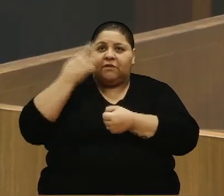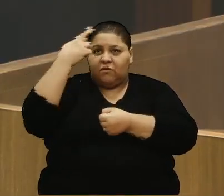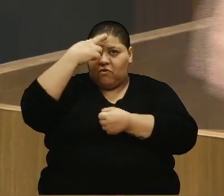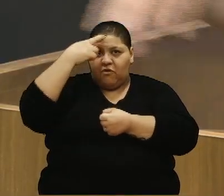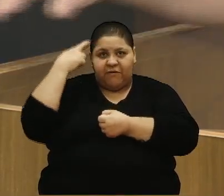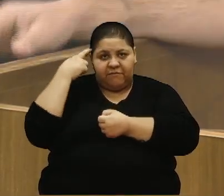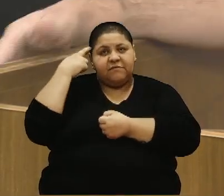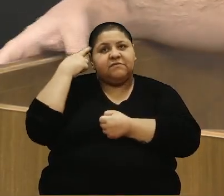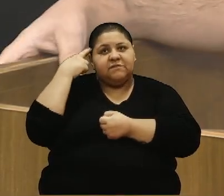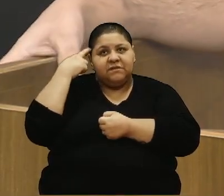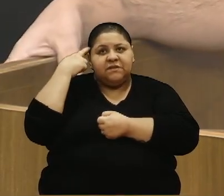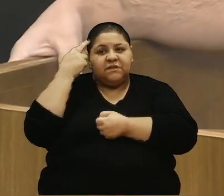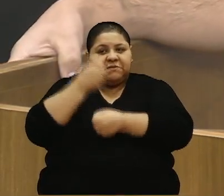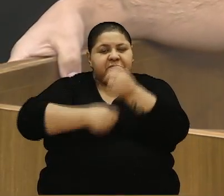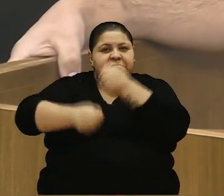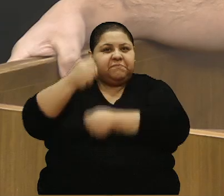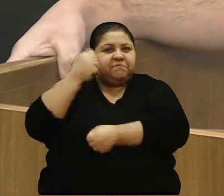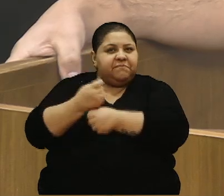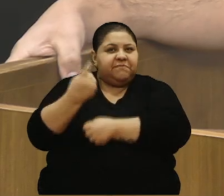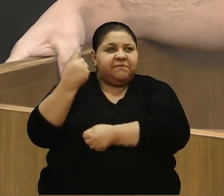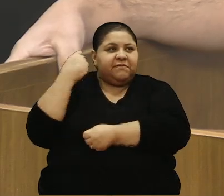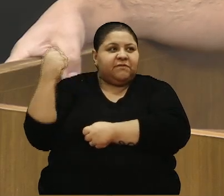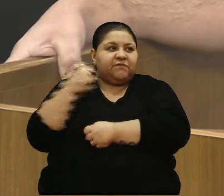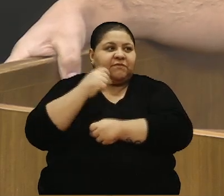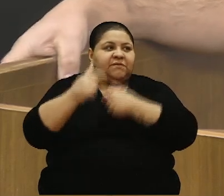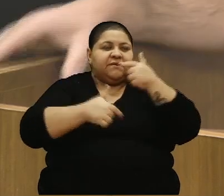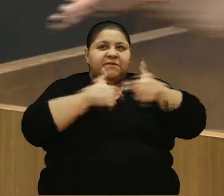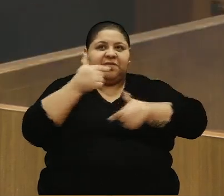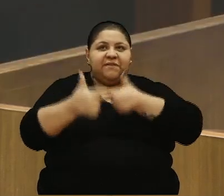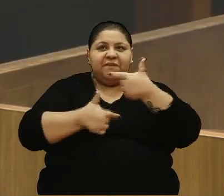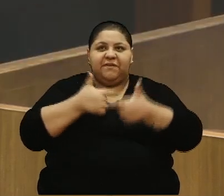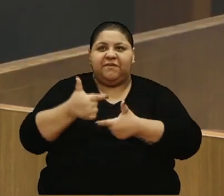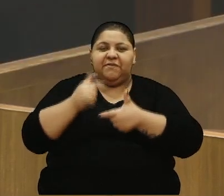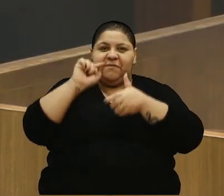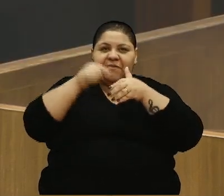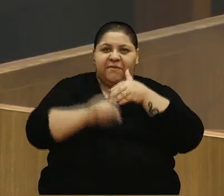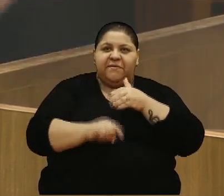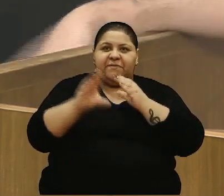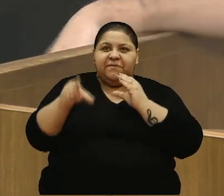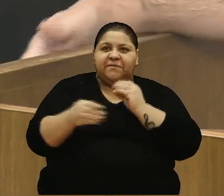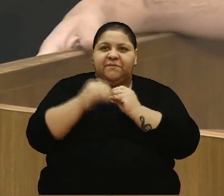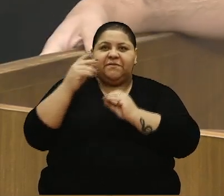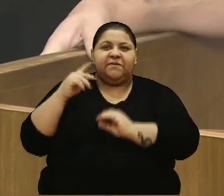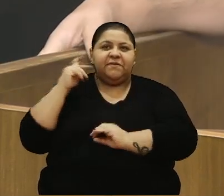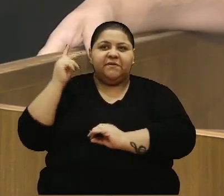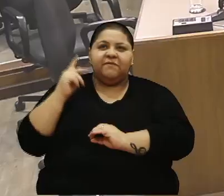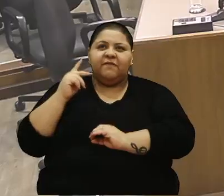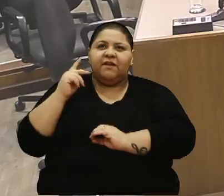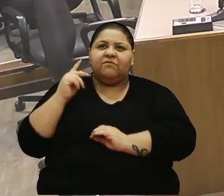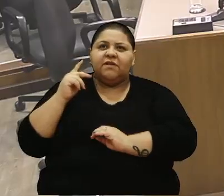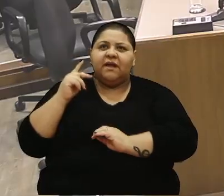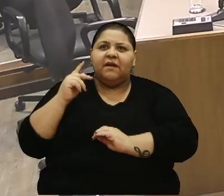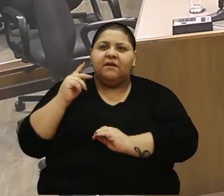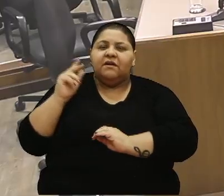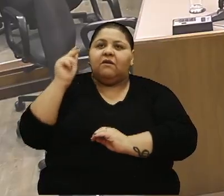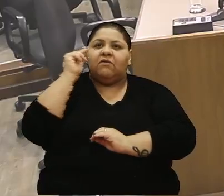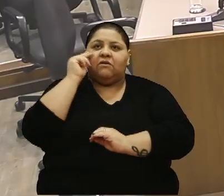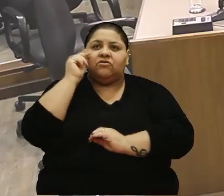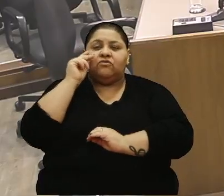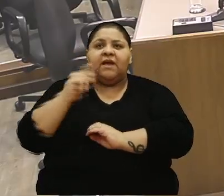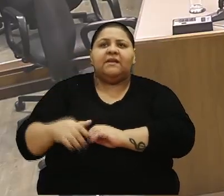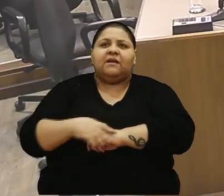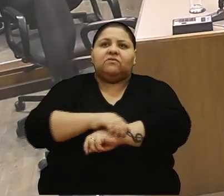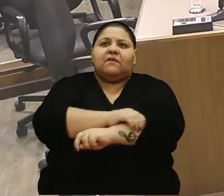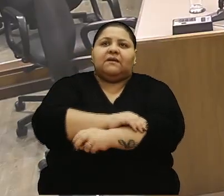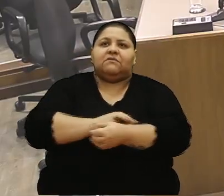era, né, anos atrás, e poder trabalhar com mais intensidade. Isso é a parte, vereador Cláudio. Uma parte, vereador.